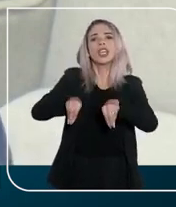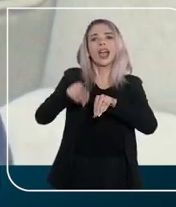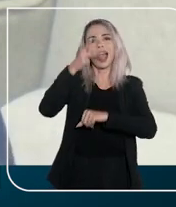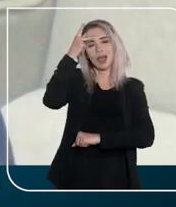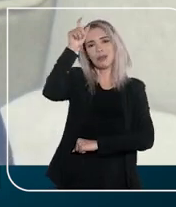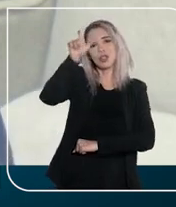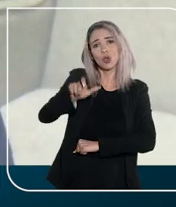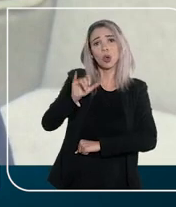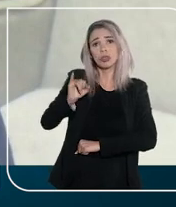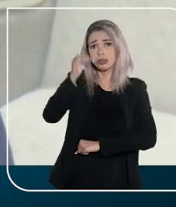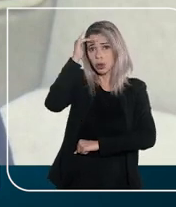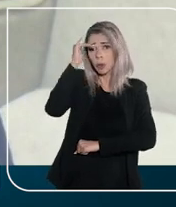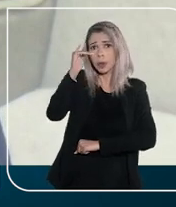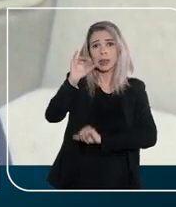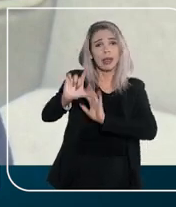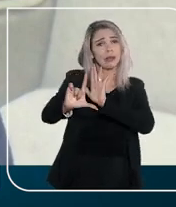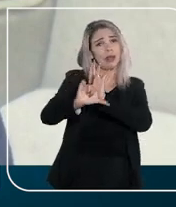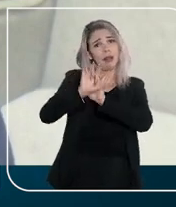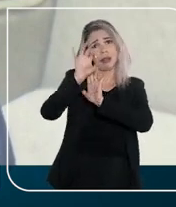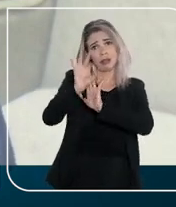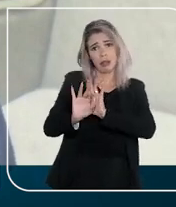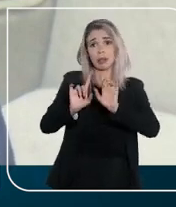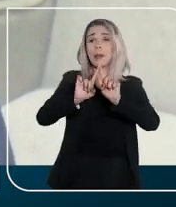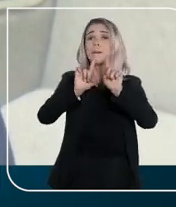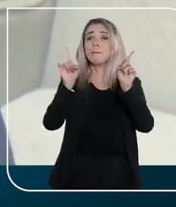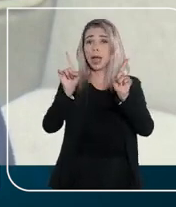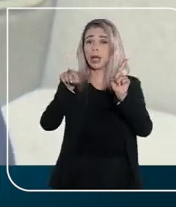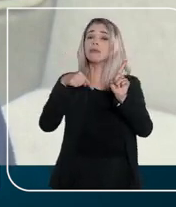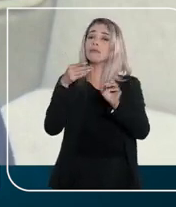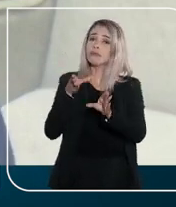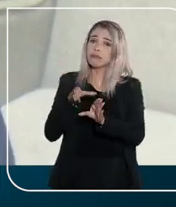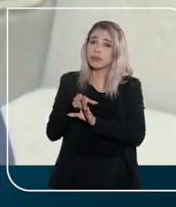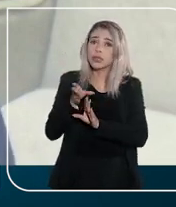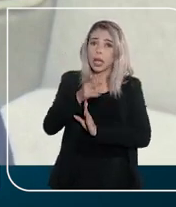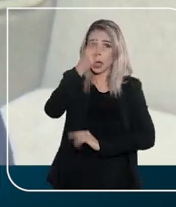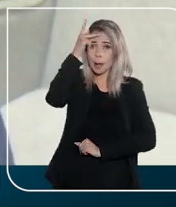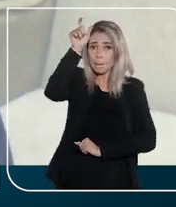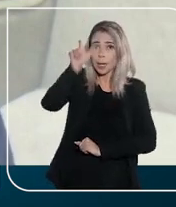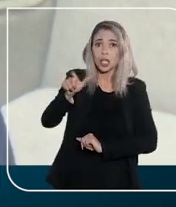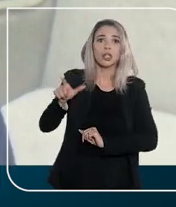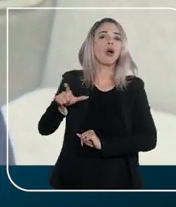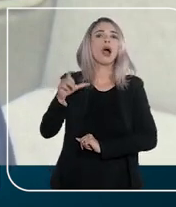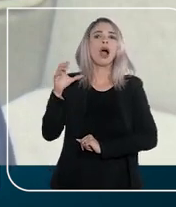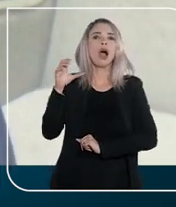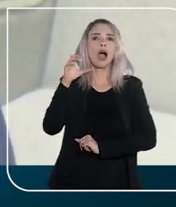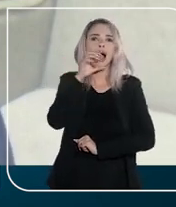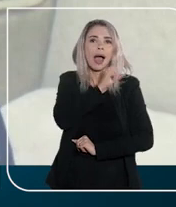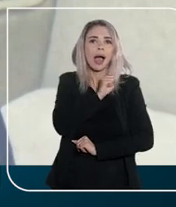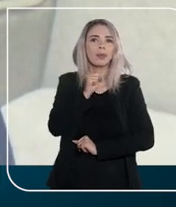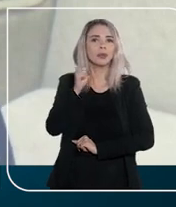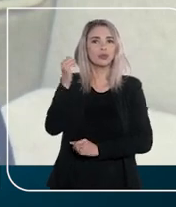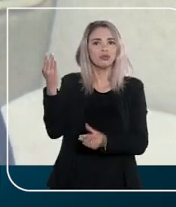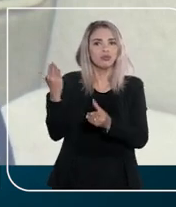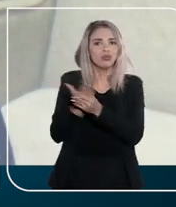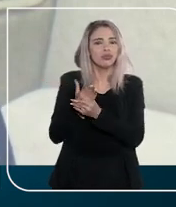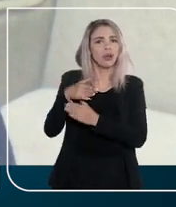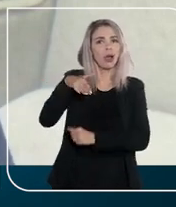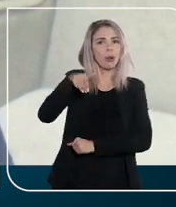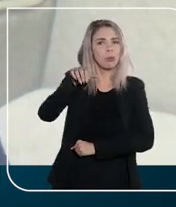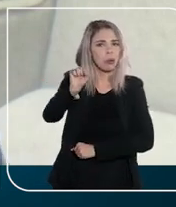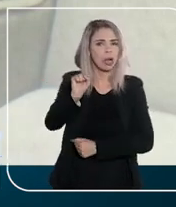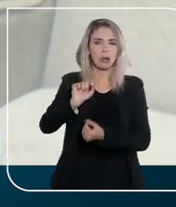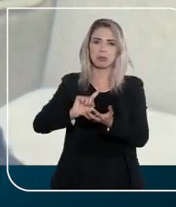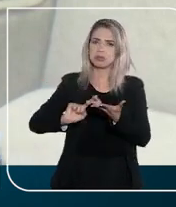lei. É lógico que se recomenda que os candidatos possam, o quanto antes, ajuizar